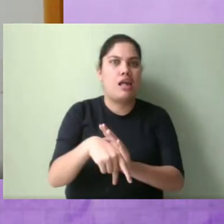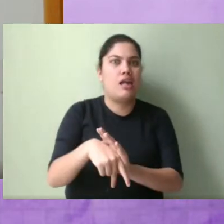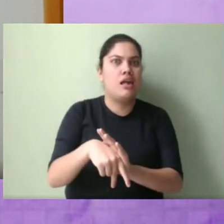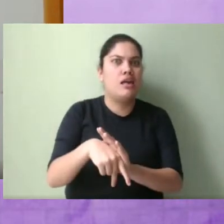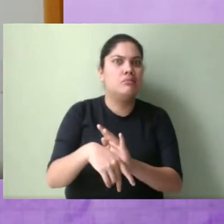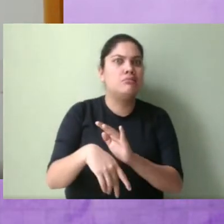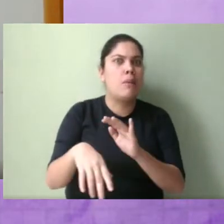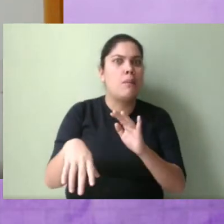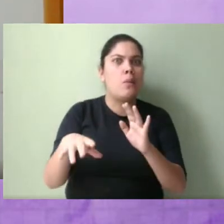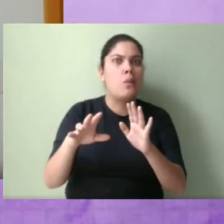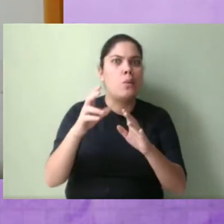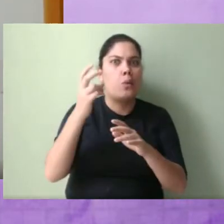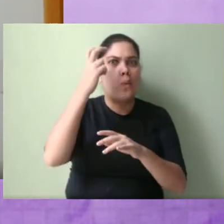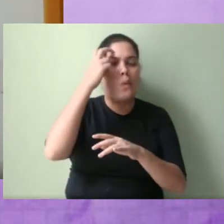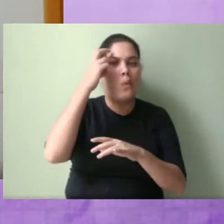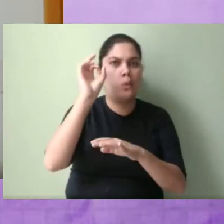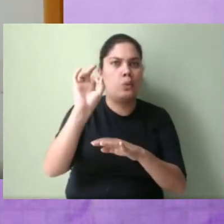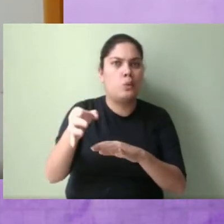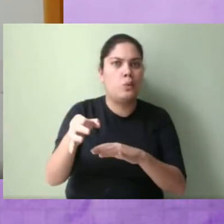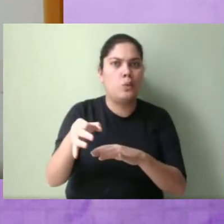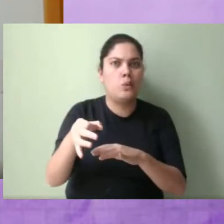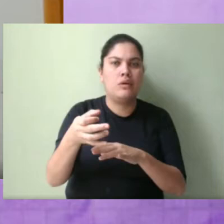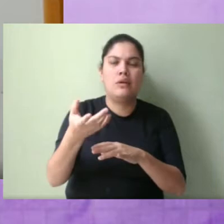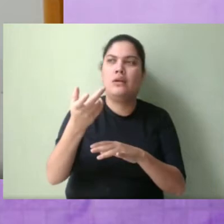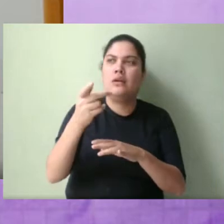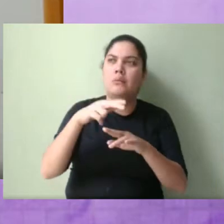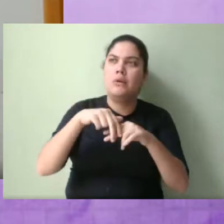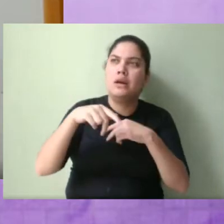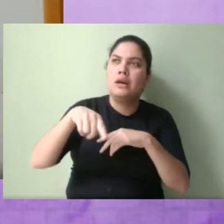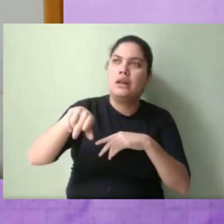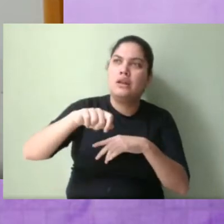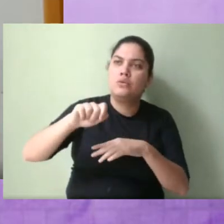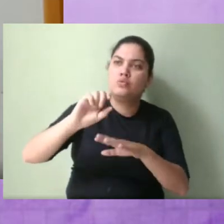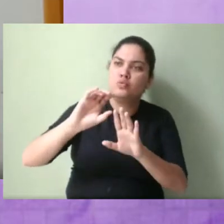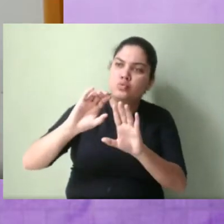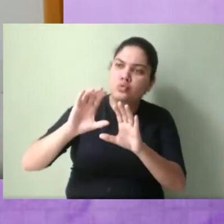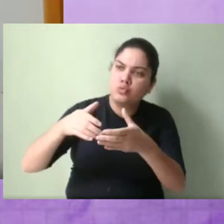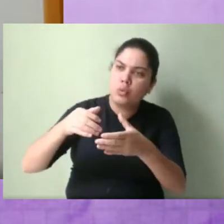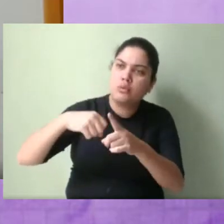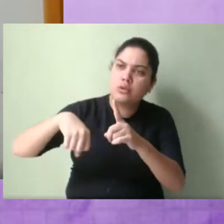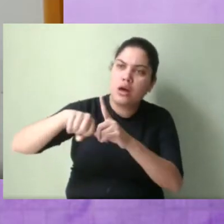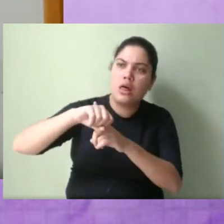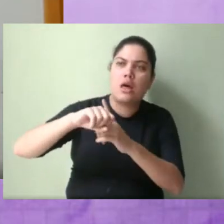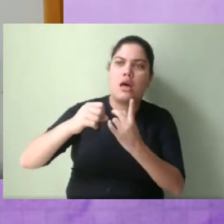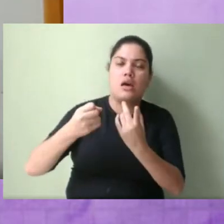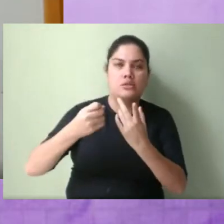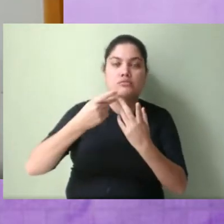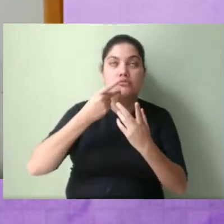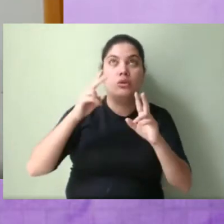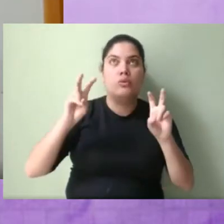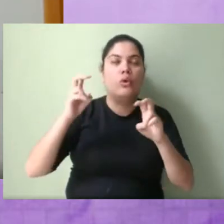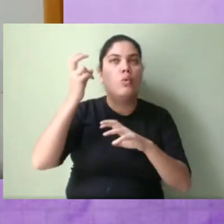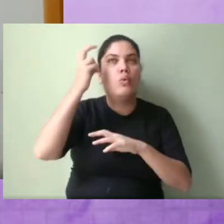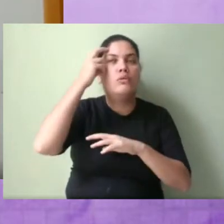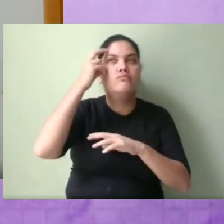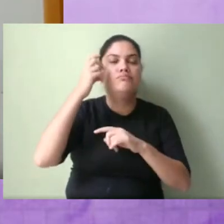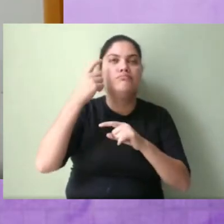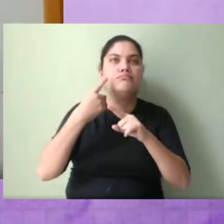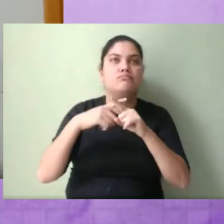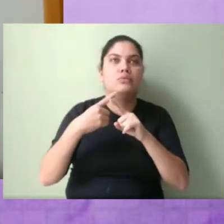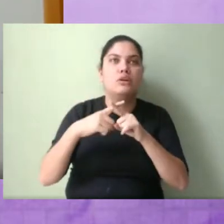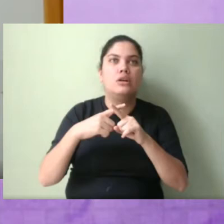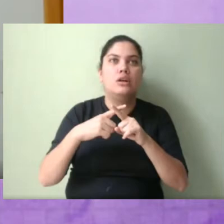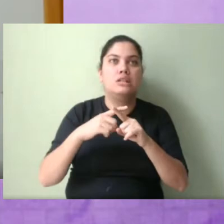assédio, no caso, ele é estabelecido culturalmente, então. Sim. Né, pela comunidade, ou por